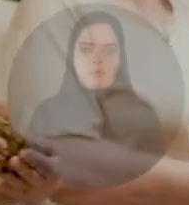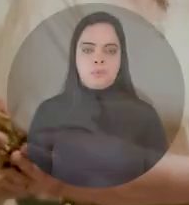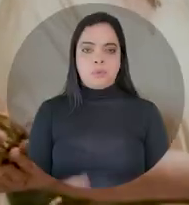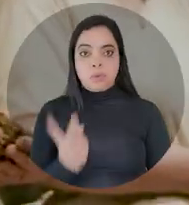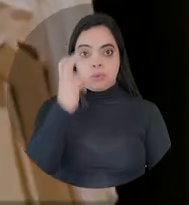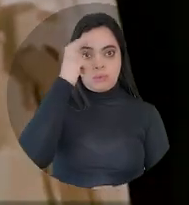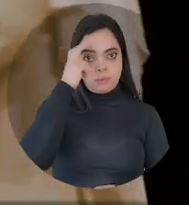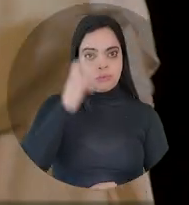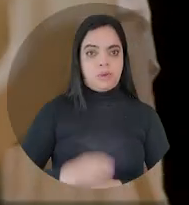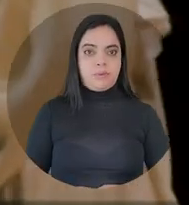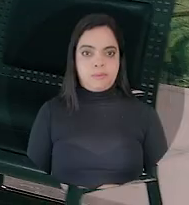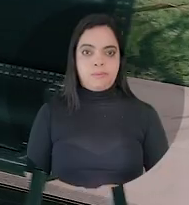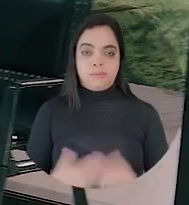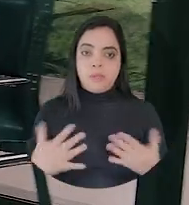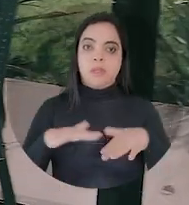cultural,